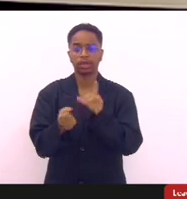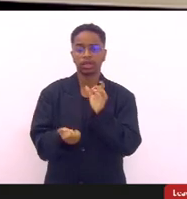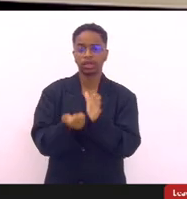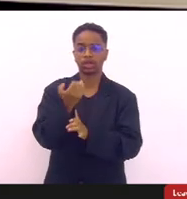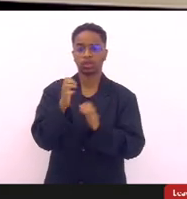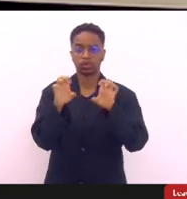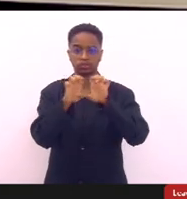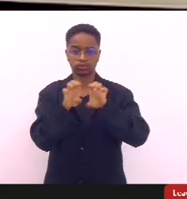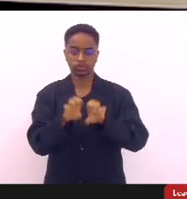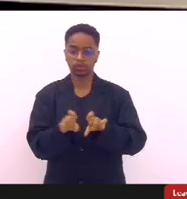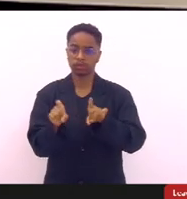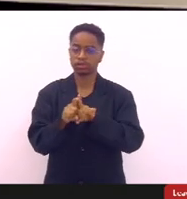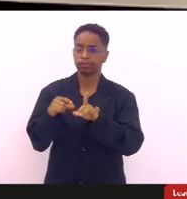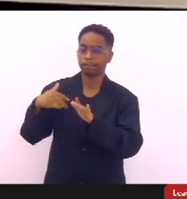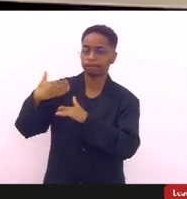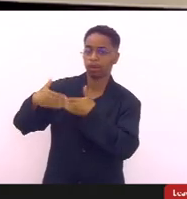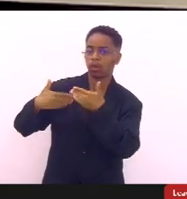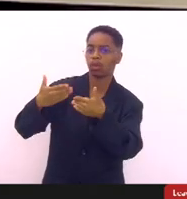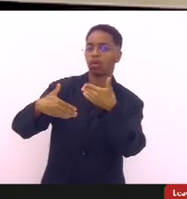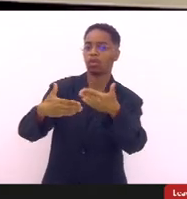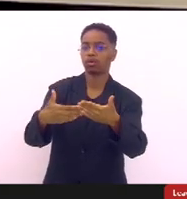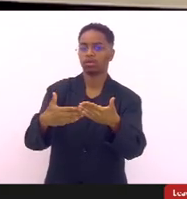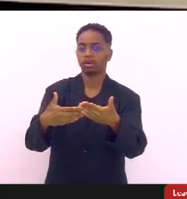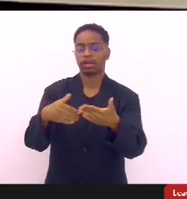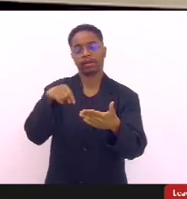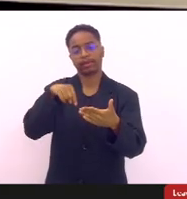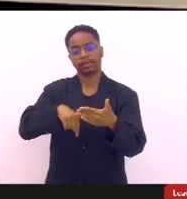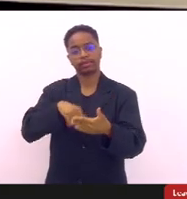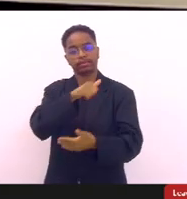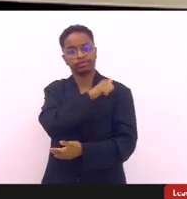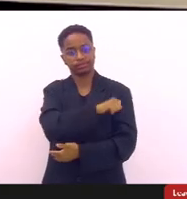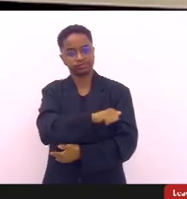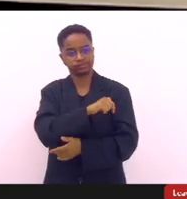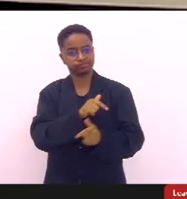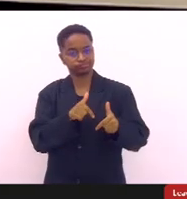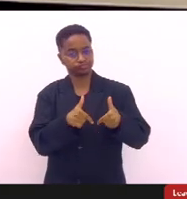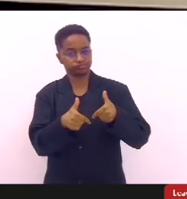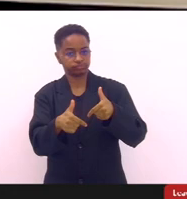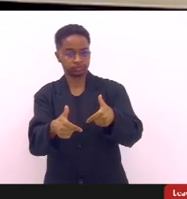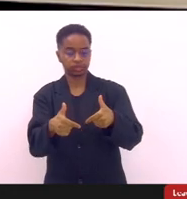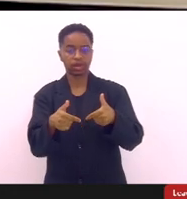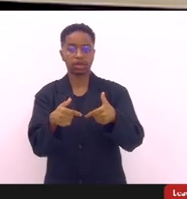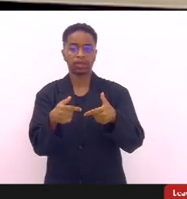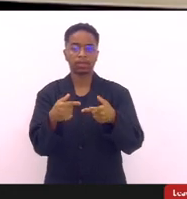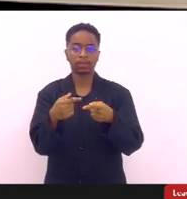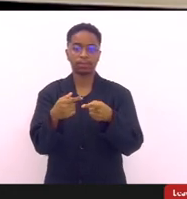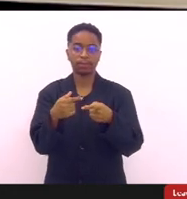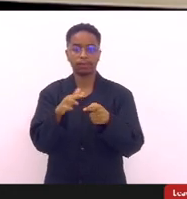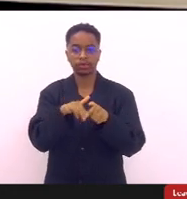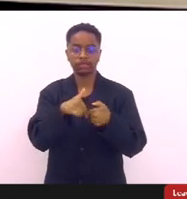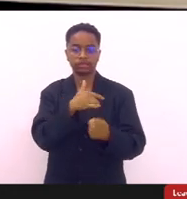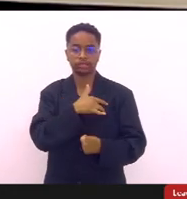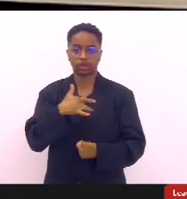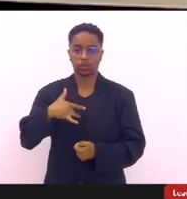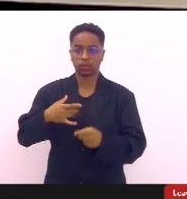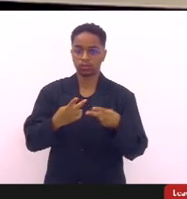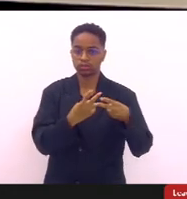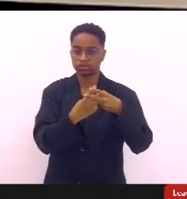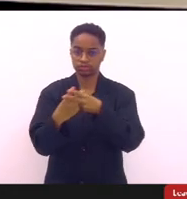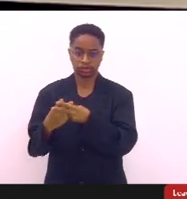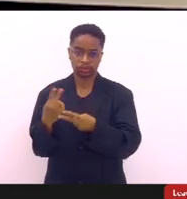estrutura, os avanços que o Estado do Rio de Janeiro fez em matéria de saúde prisional